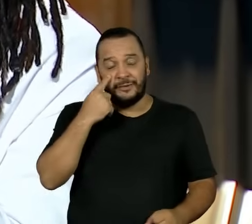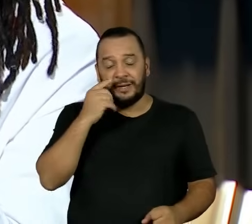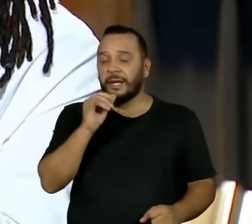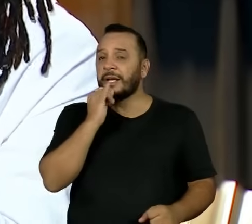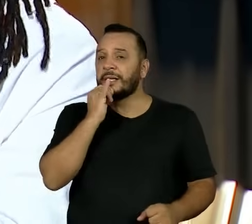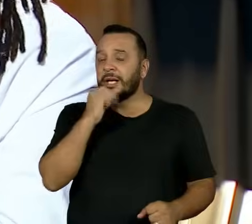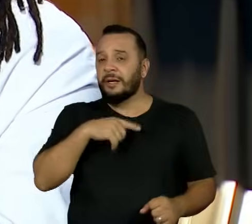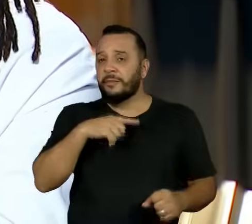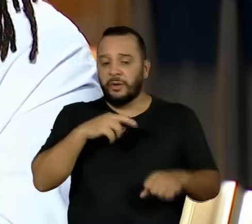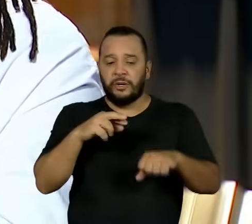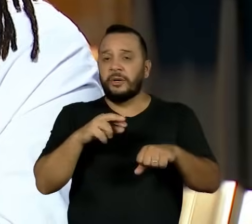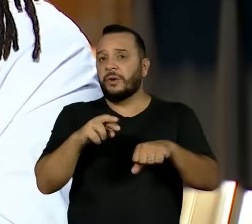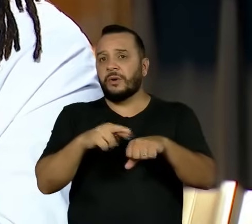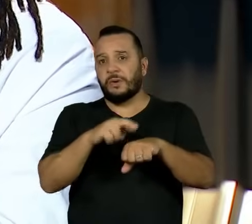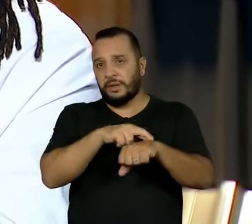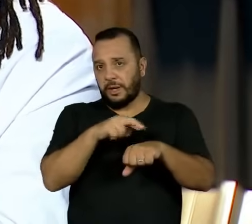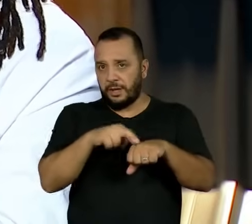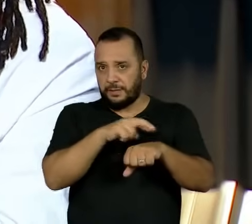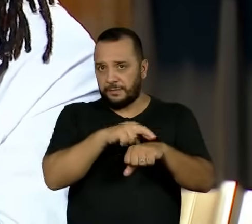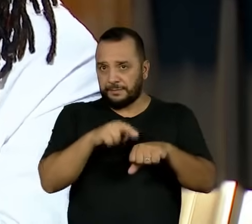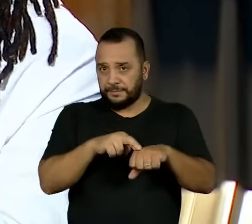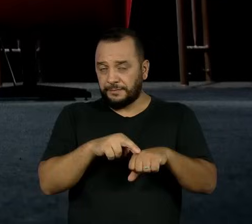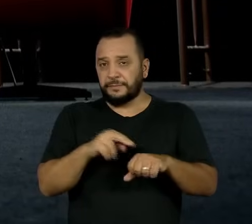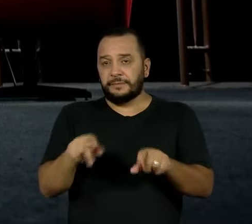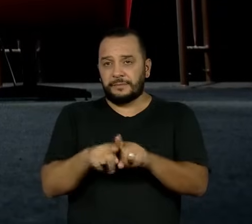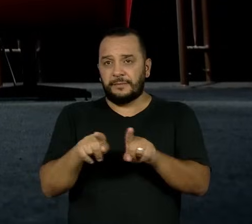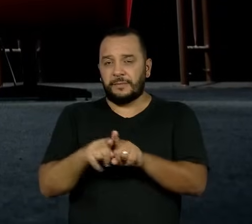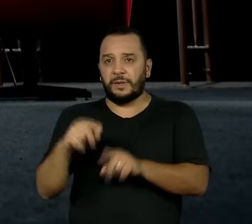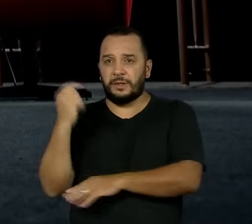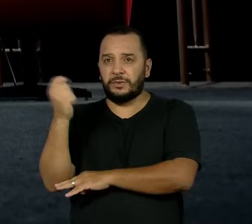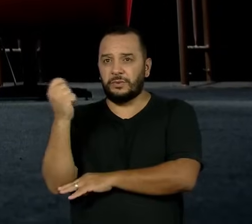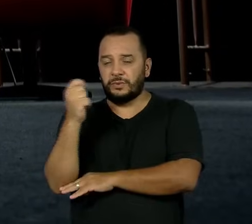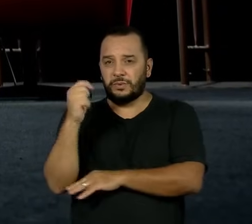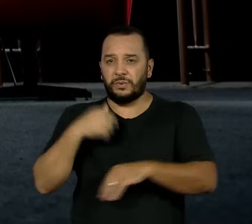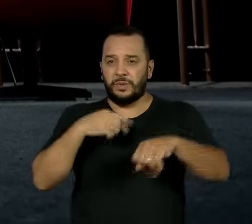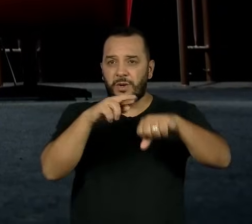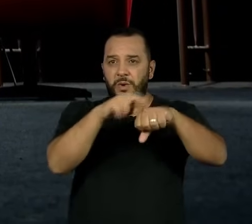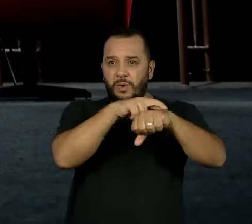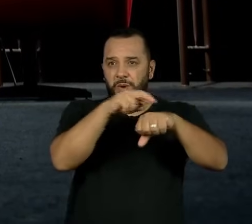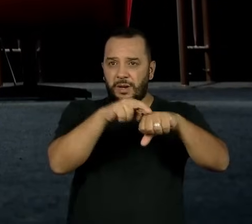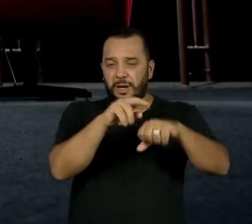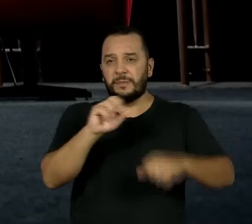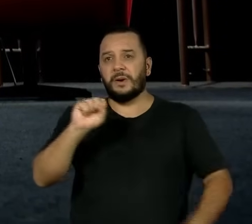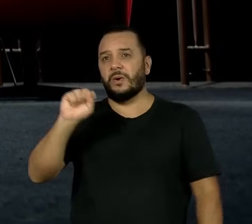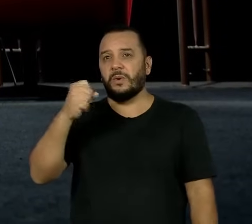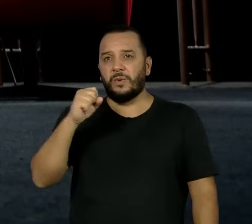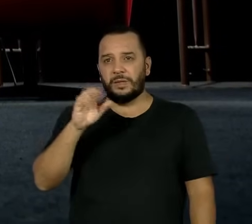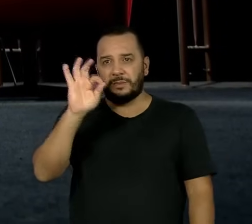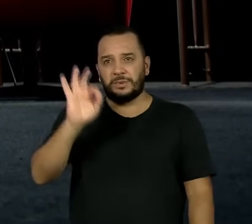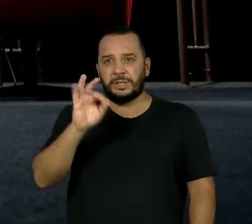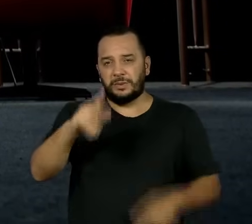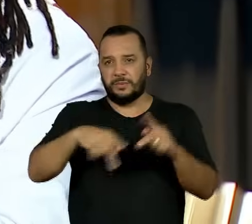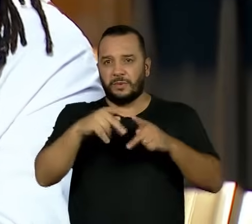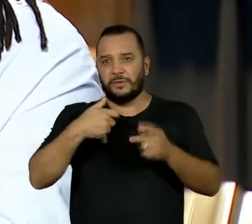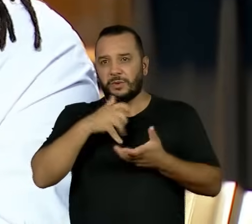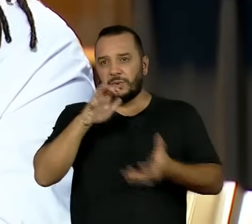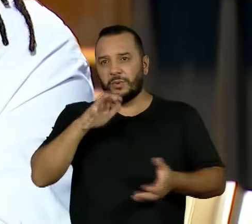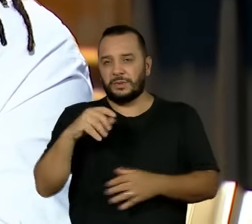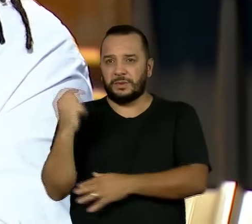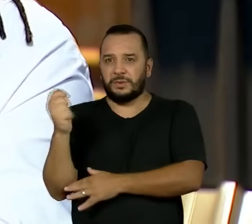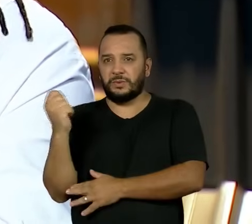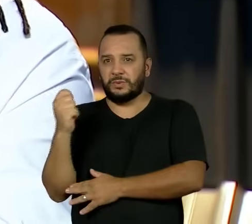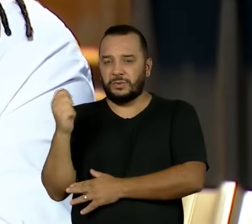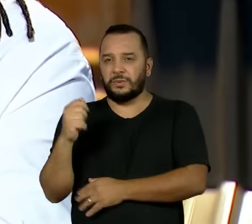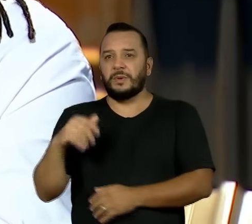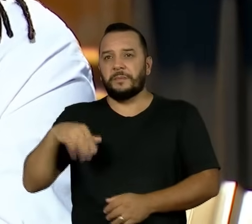se eu pegar Rio Grande do Sul, lá em Roraima nós temos quase 8% da população idosa. Tá. No Rio Grande do Sul é mais